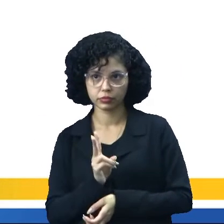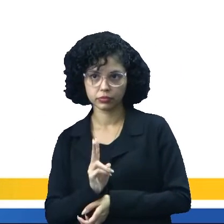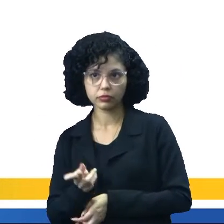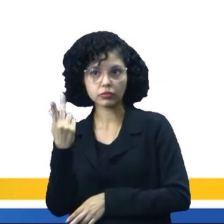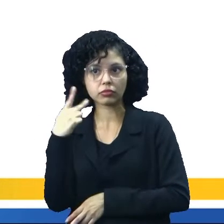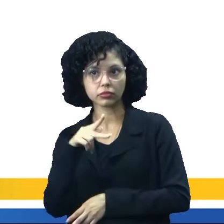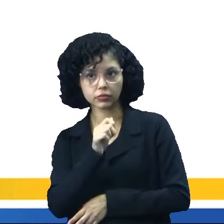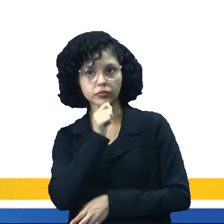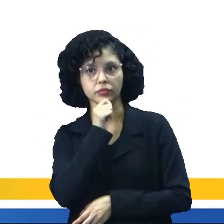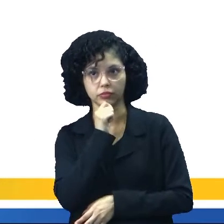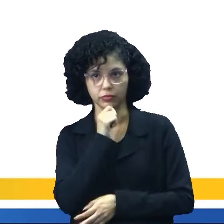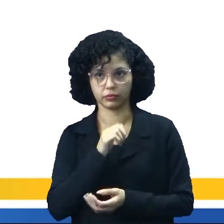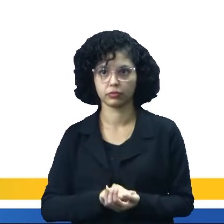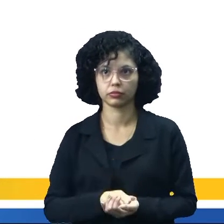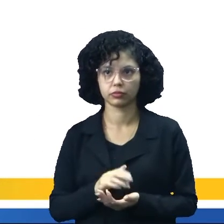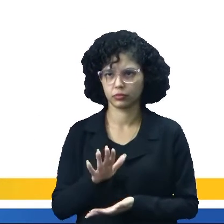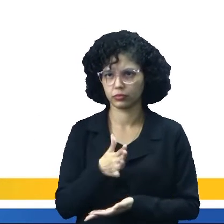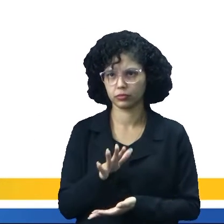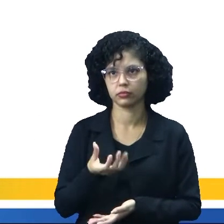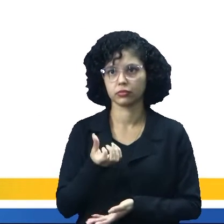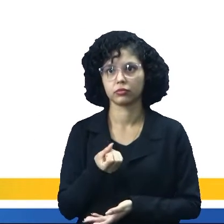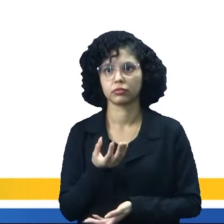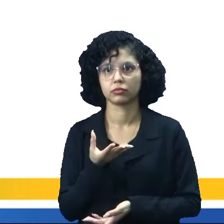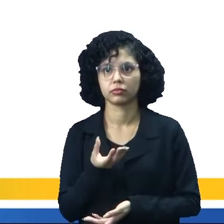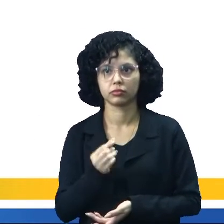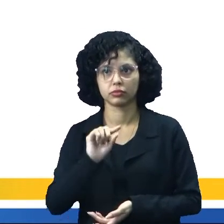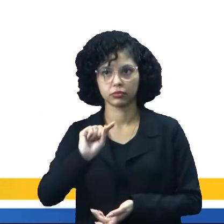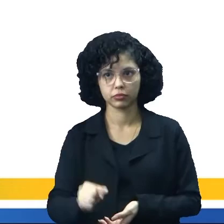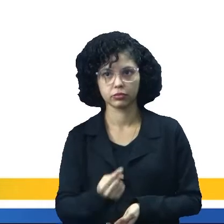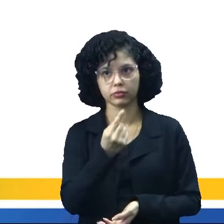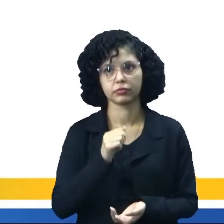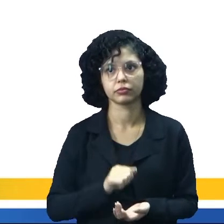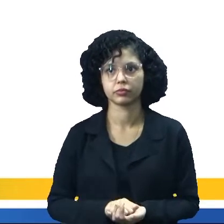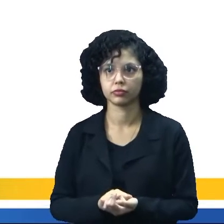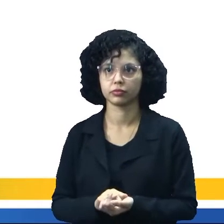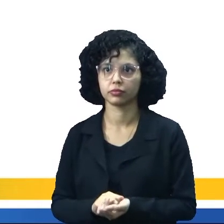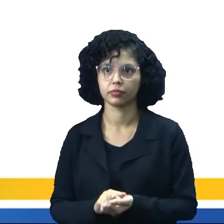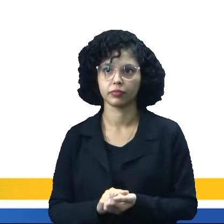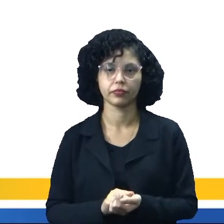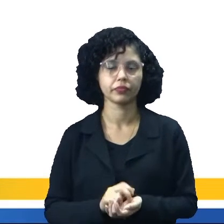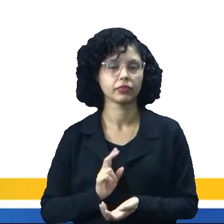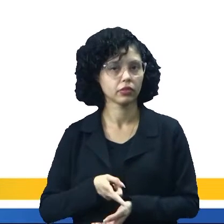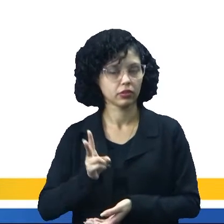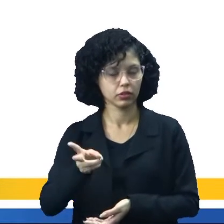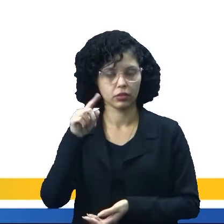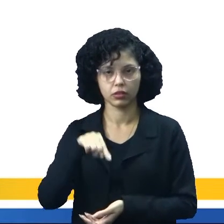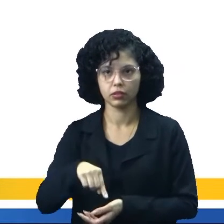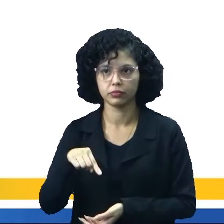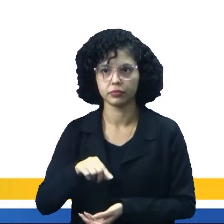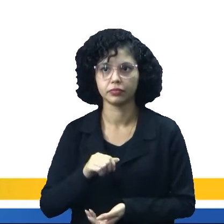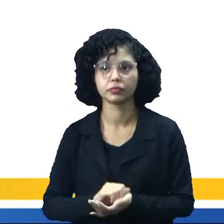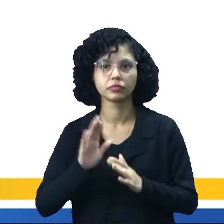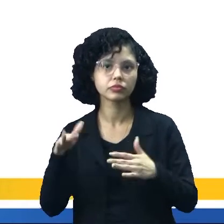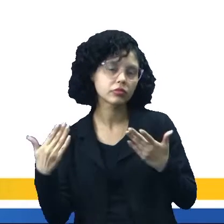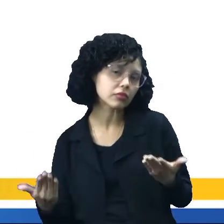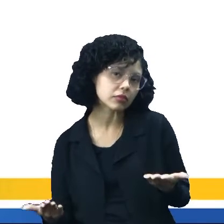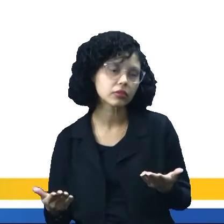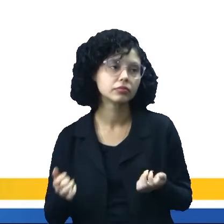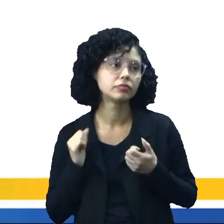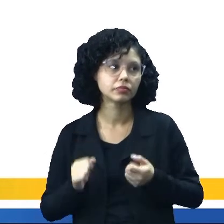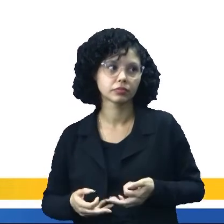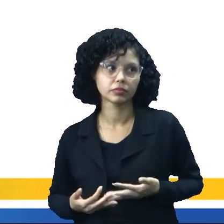mesmo período, resultando em aproximadamente 60 mil haitianos que permaneceram. E qual que